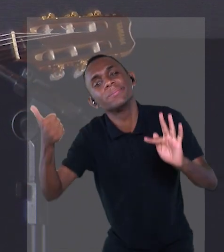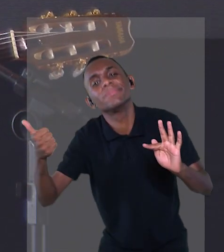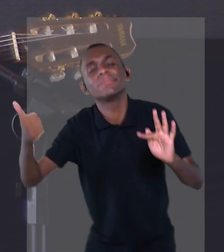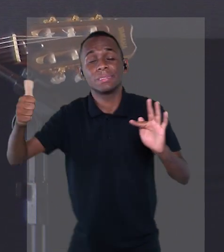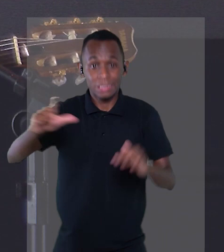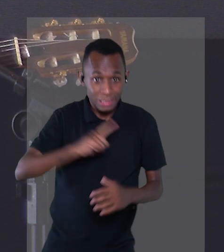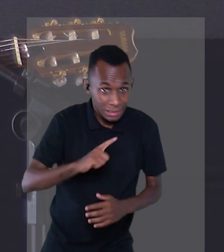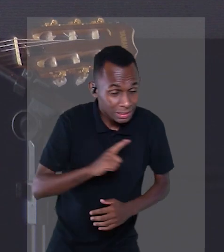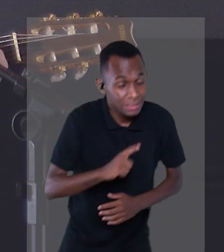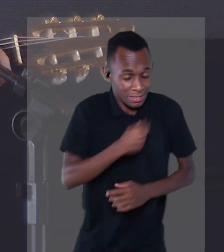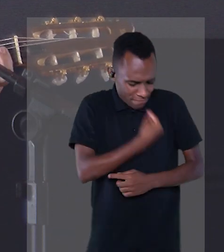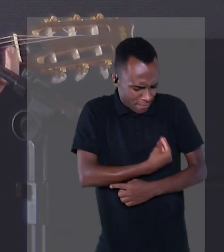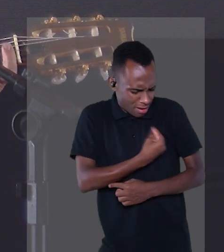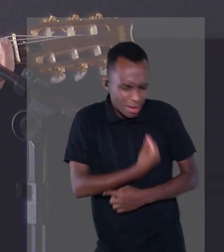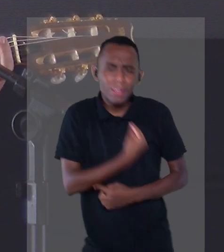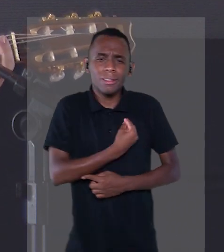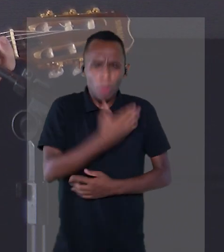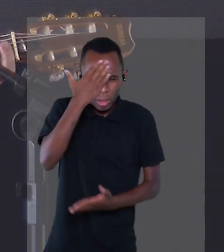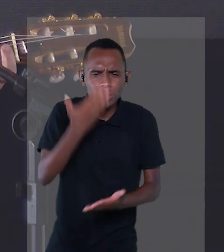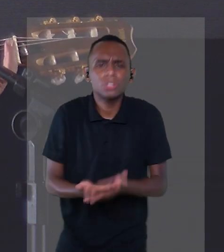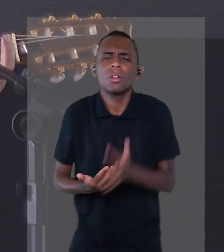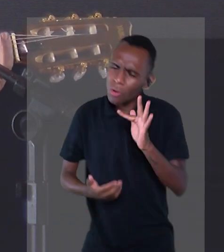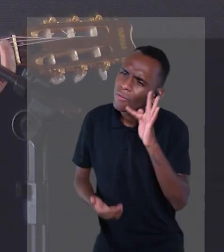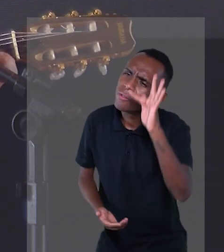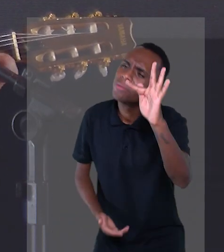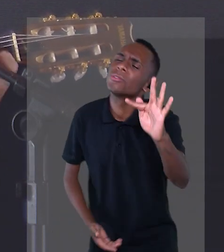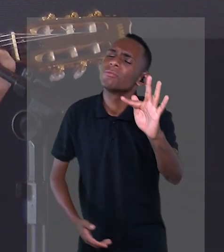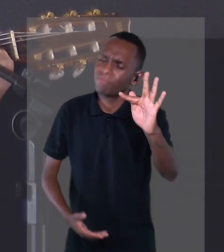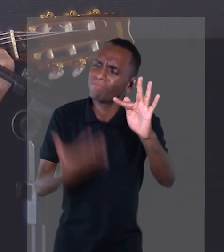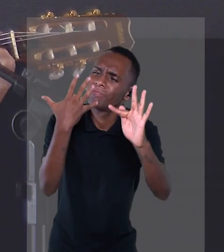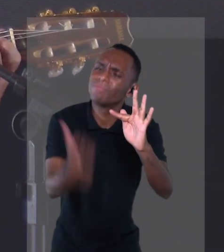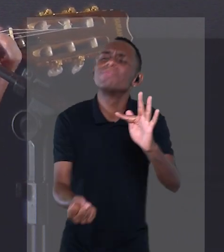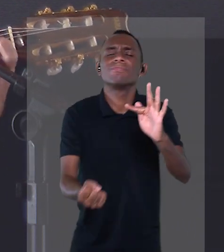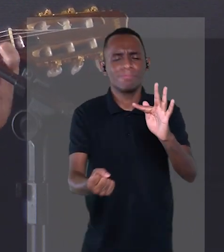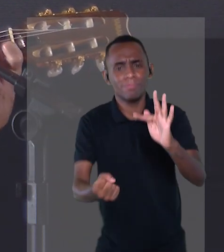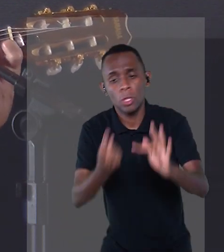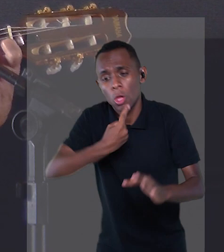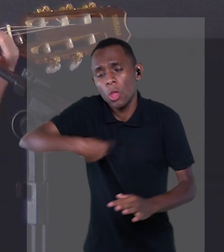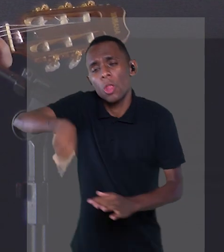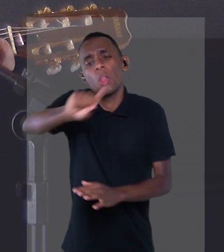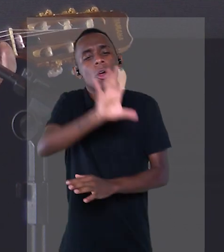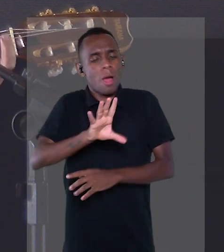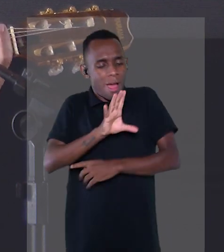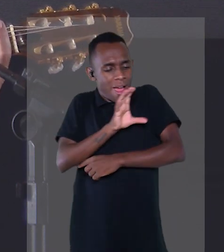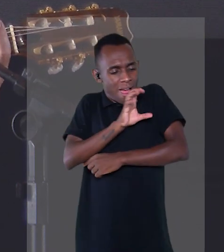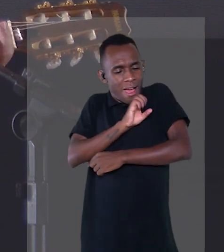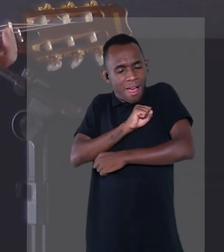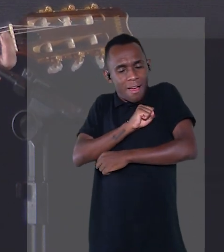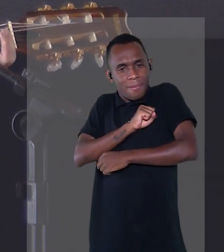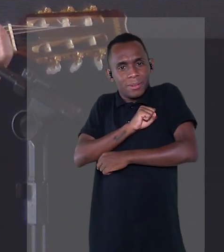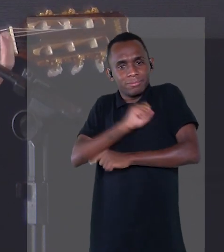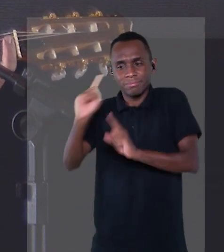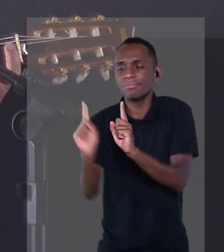Enquanto houver vida, vida haverá, haver eu sei, enquanto a gente se